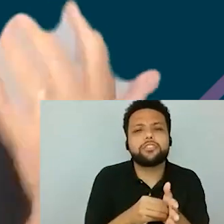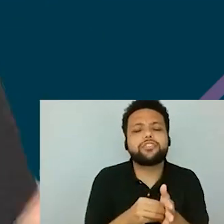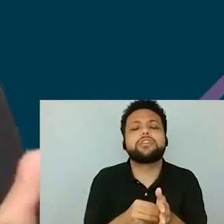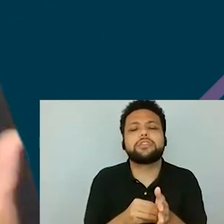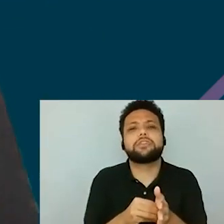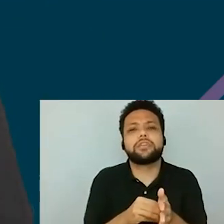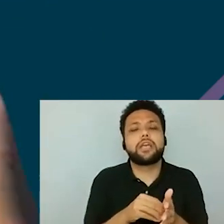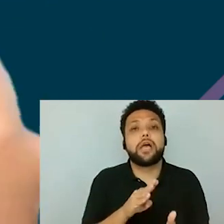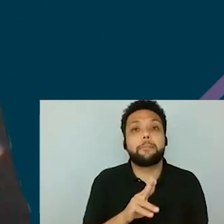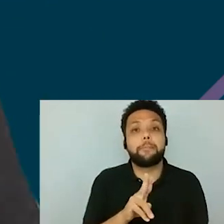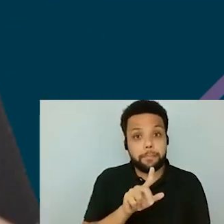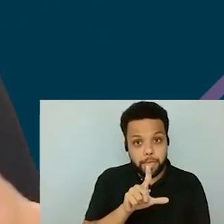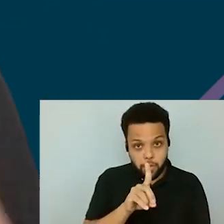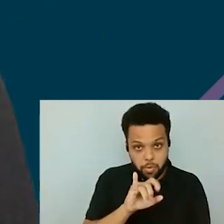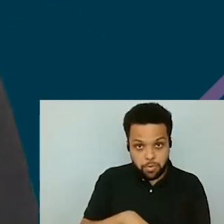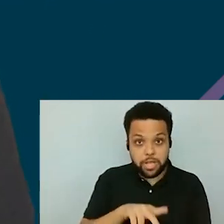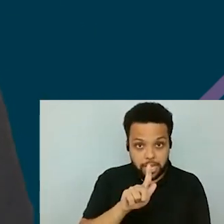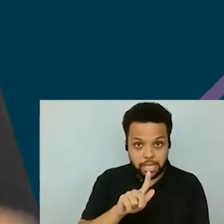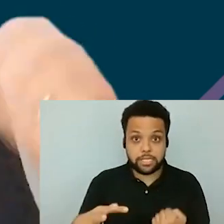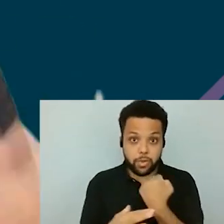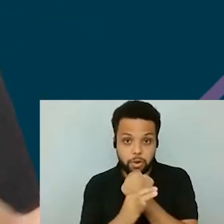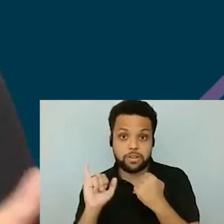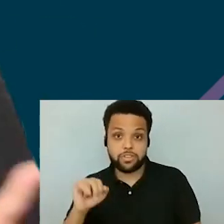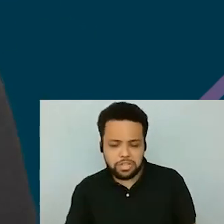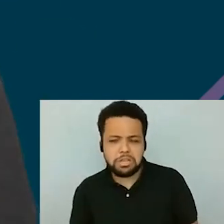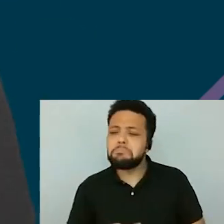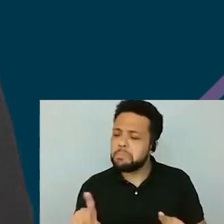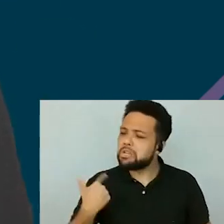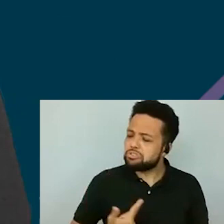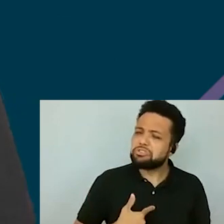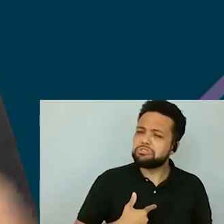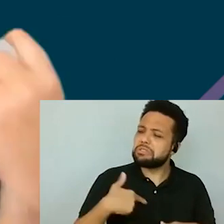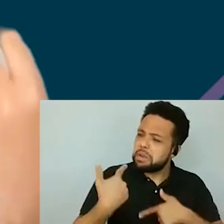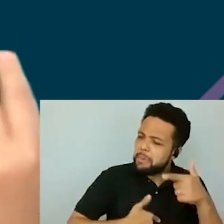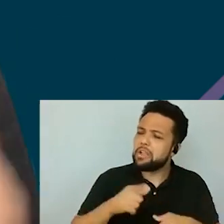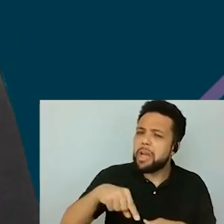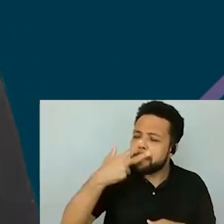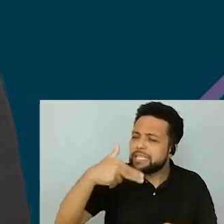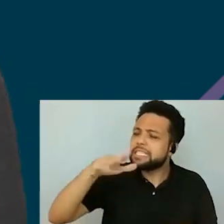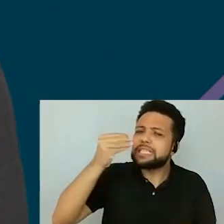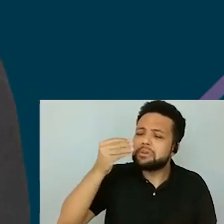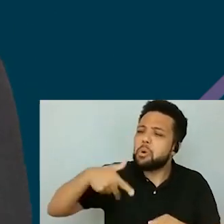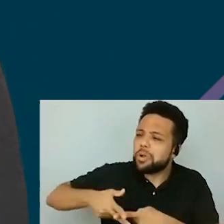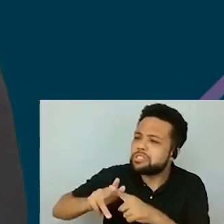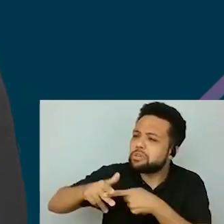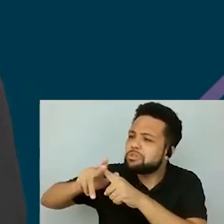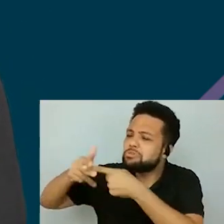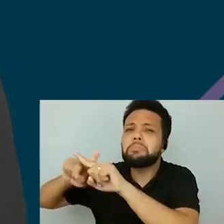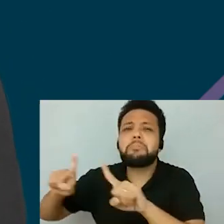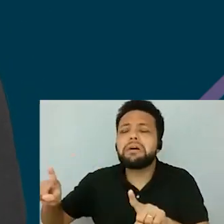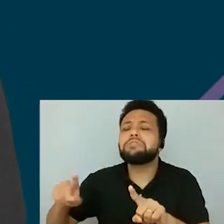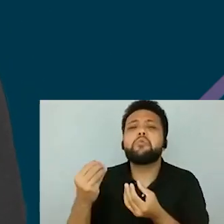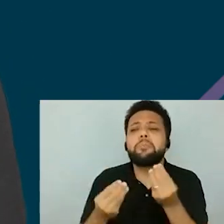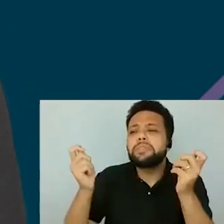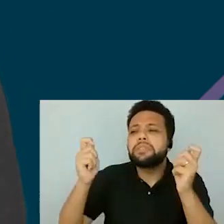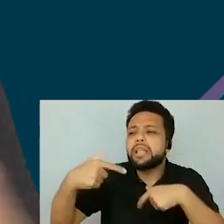a gente está aqui atuando de forma corretiva, mas como que a gente pode fazer para atuar de forma preventiva? A gente já sabe que essa ameaça está aqui,